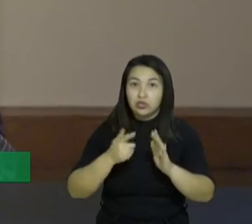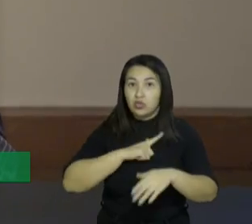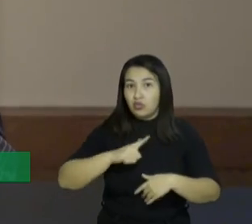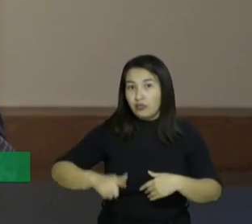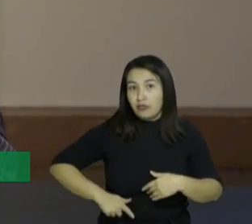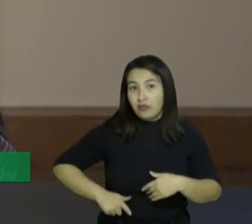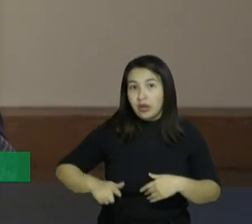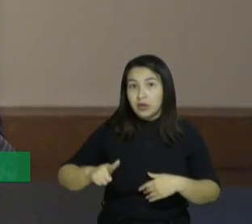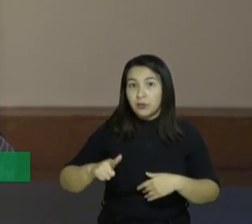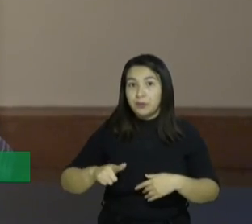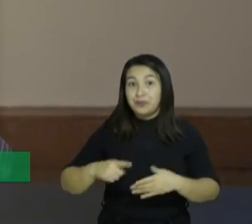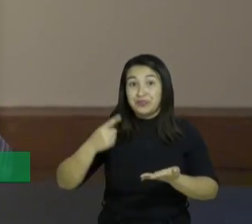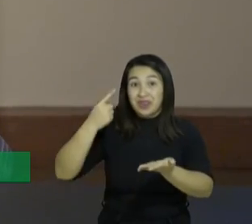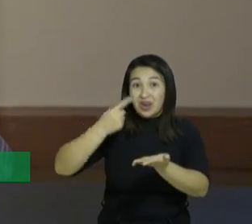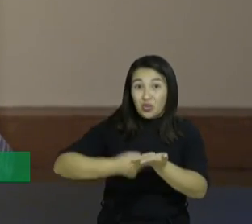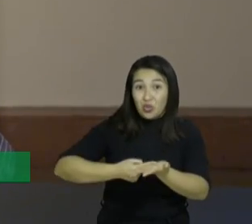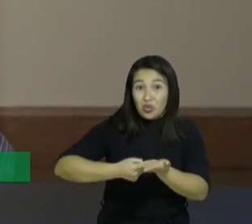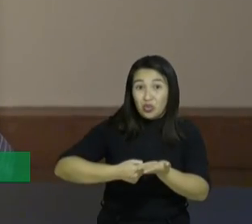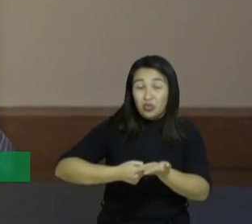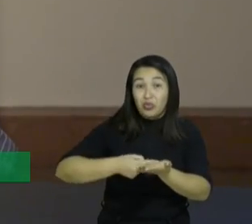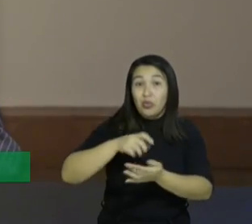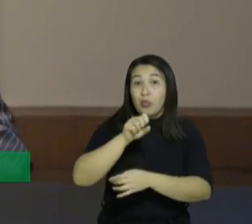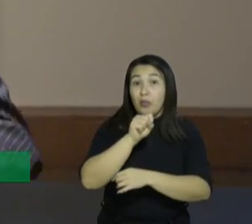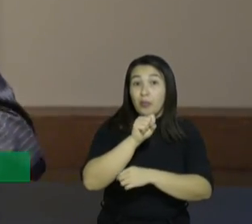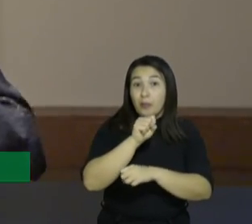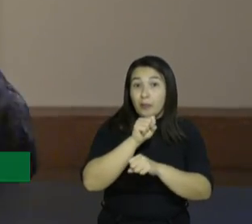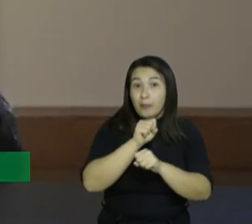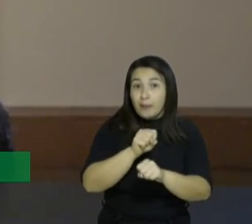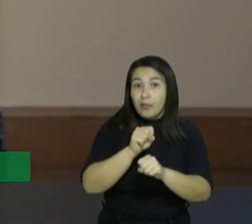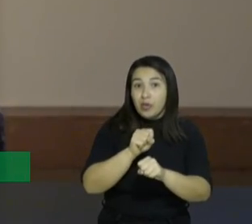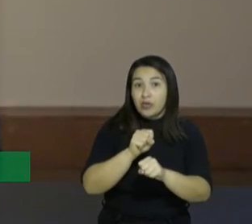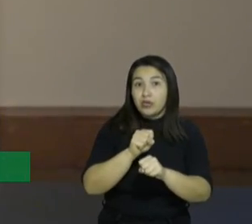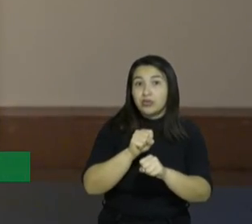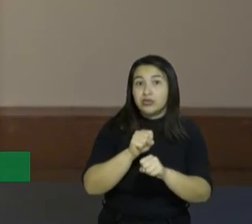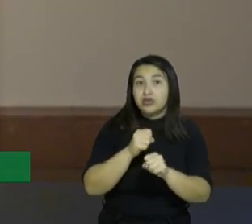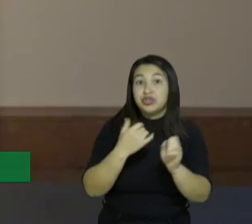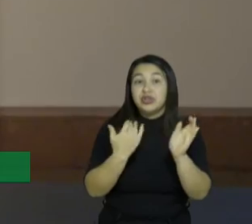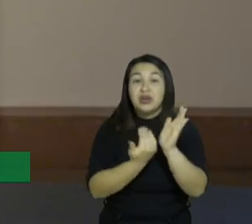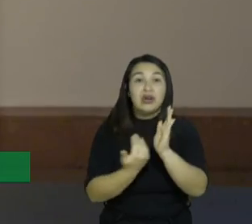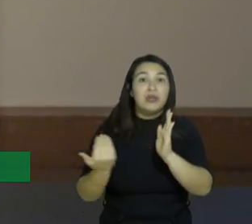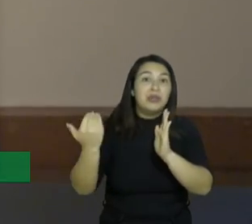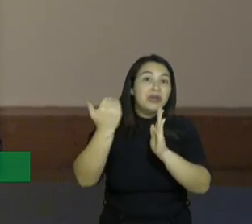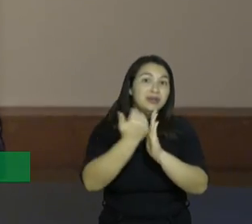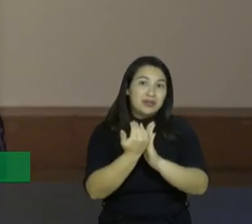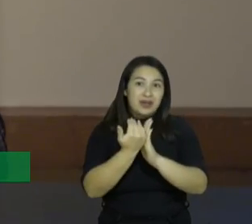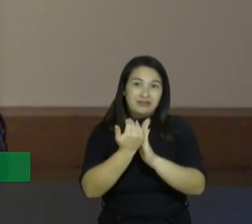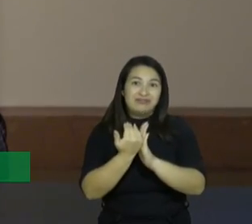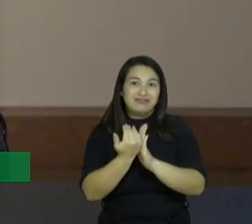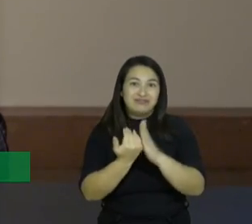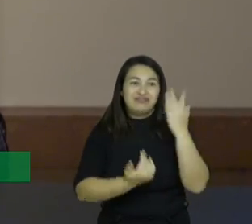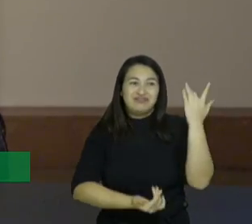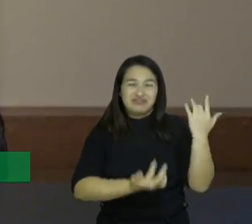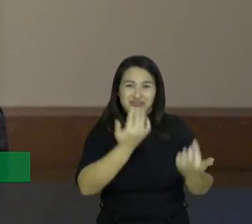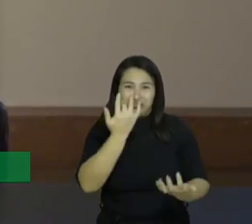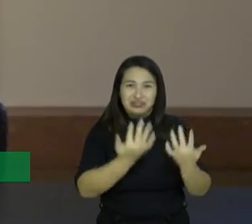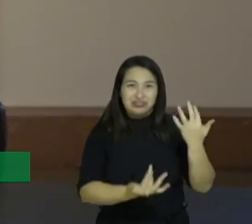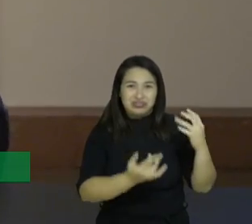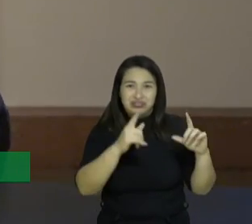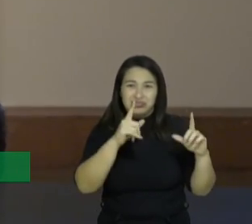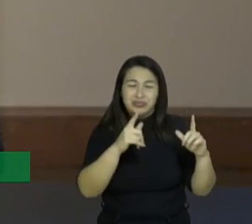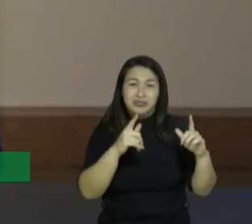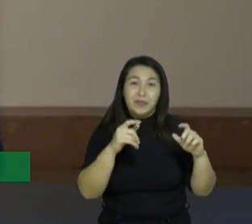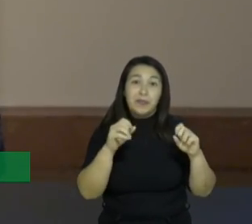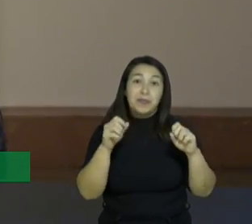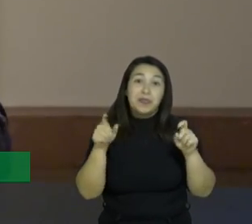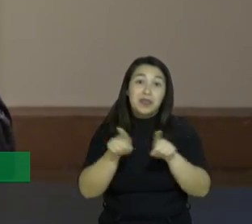que esse acordo poderia contribuir ou exacerbar para essas tendências eh eh eh eh e também ficaram muito